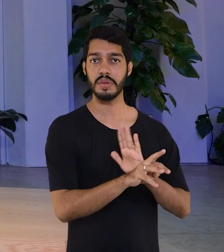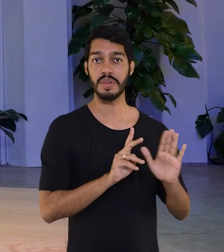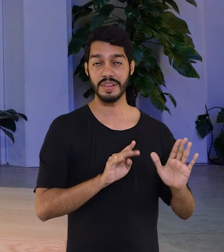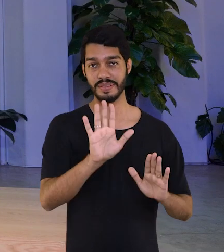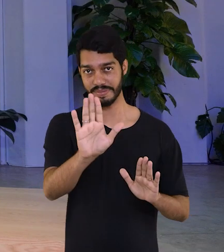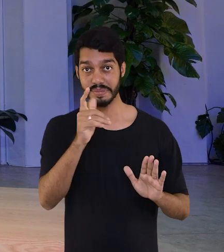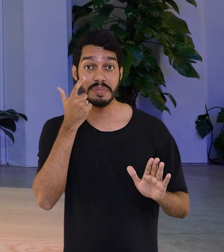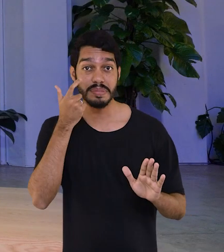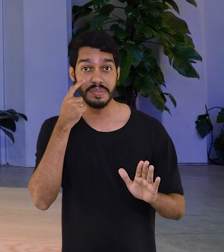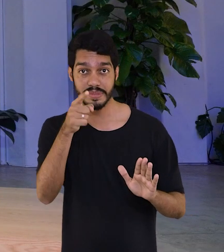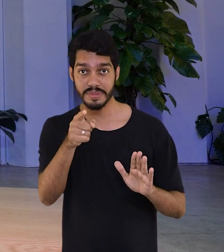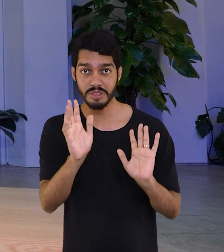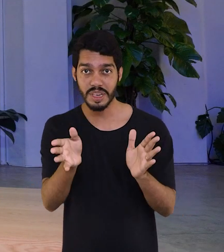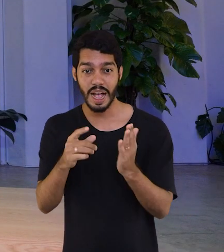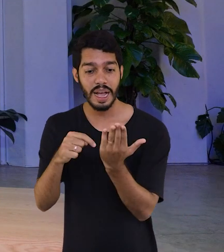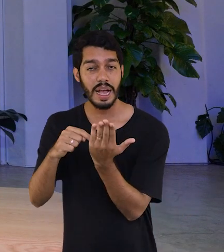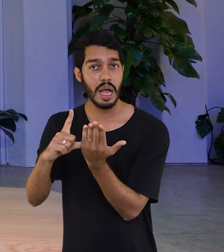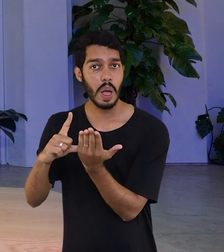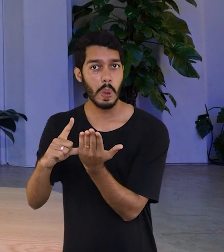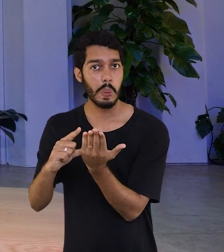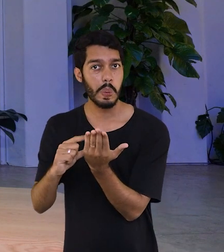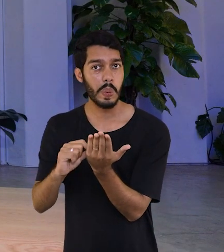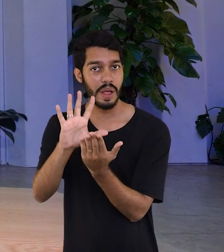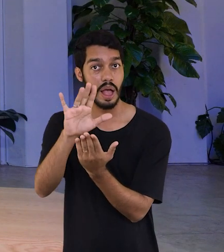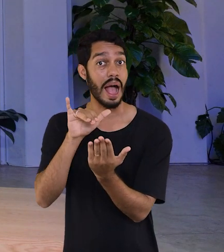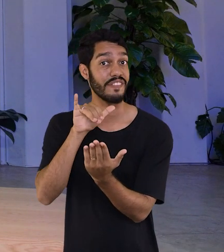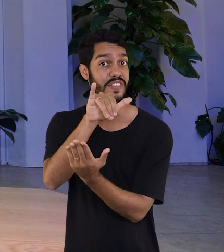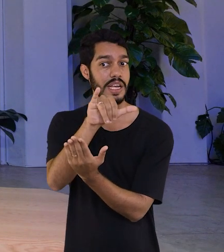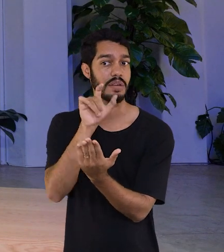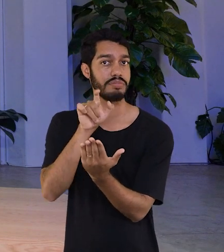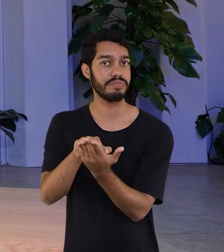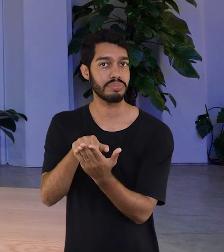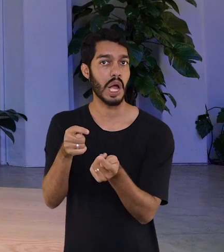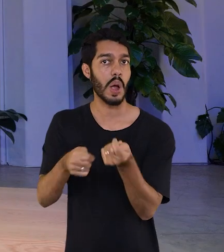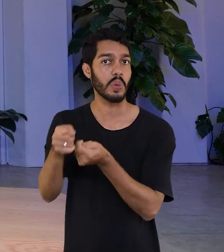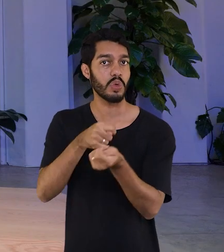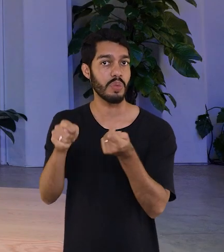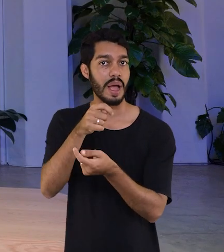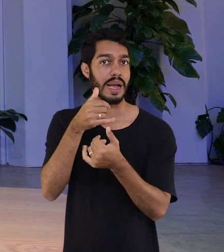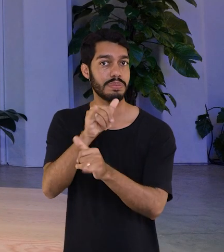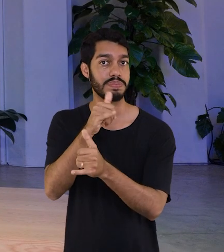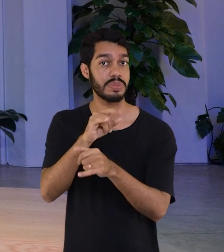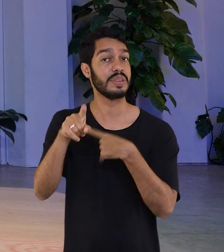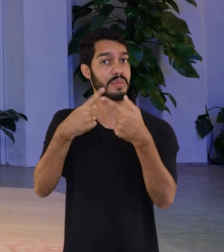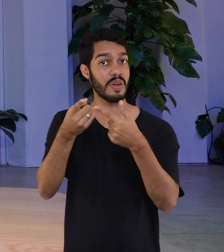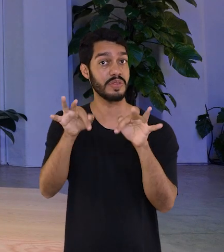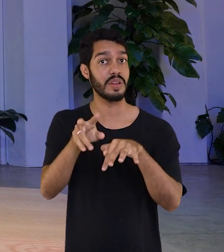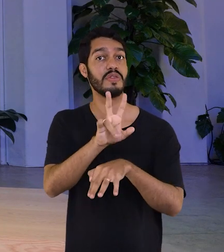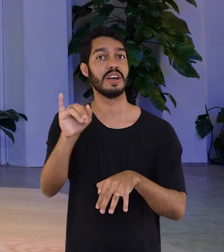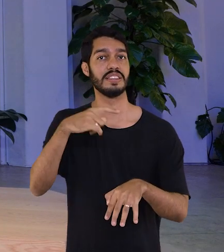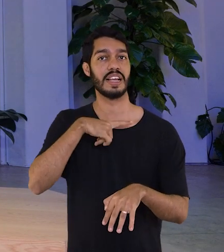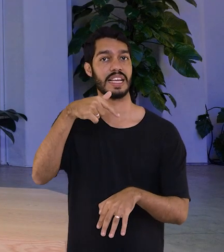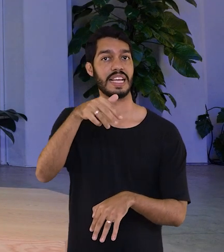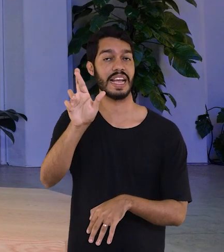assim, fiquem preparados aí com o celular na mão. Quem está com a bateria baixa no celular já bota no modo avião, bota no modo economia de energia, porque no final a